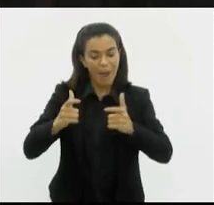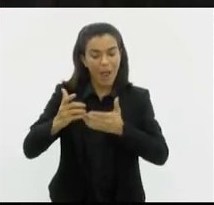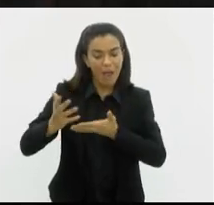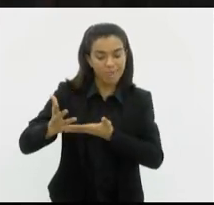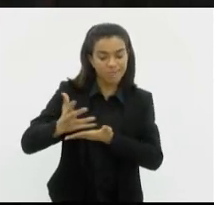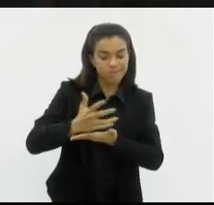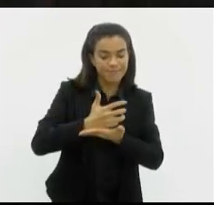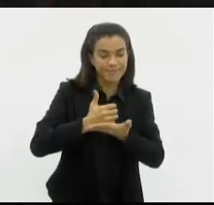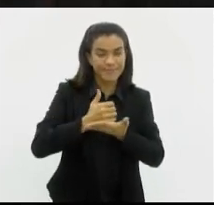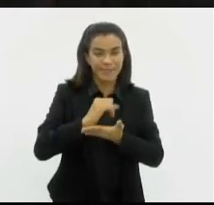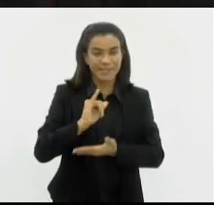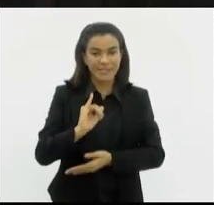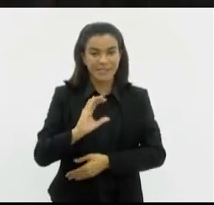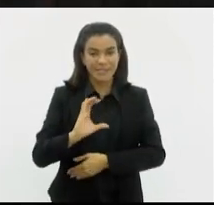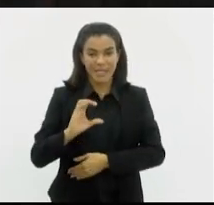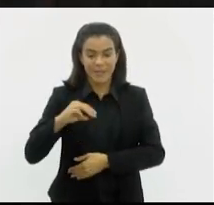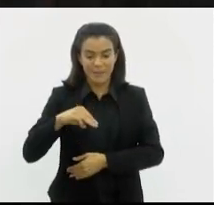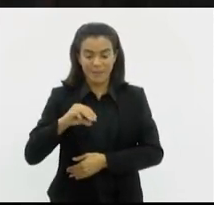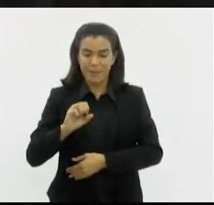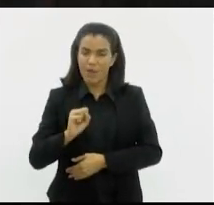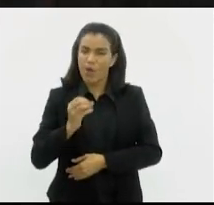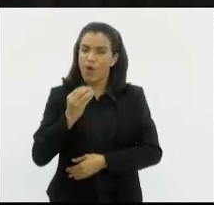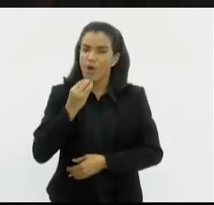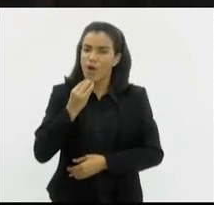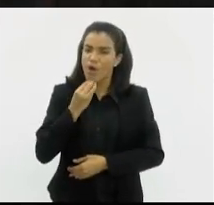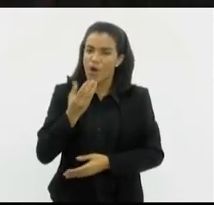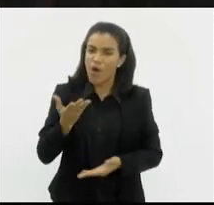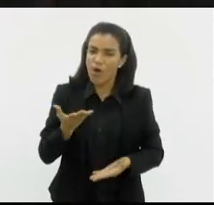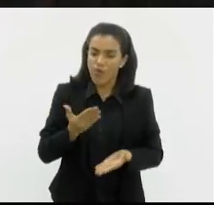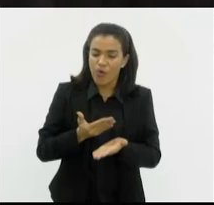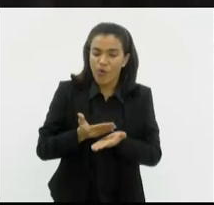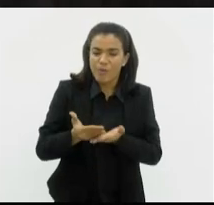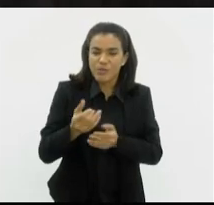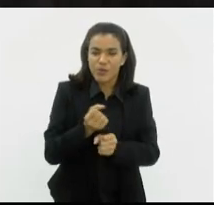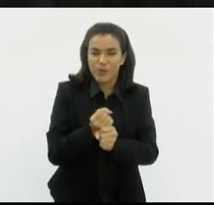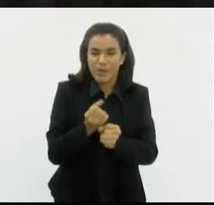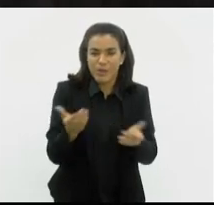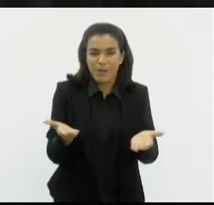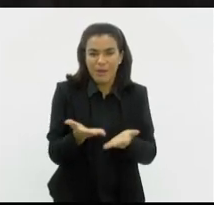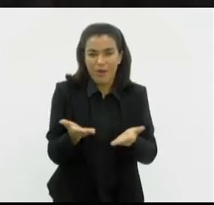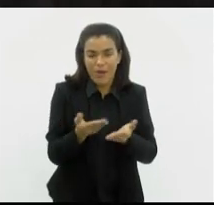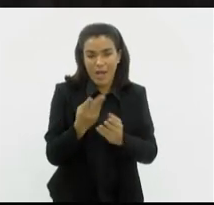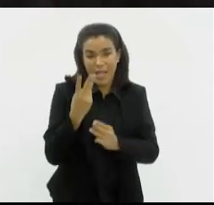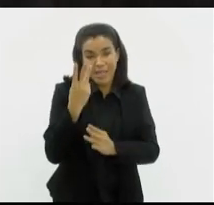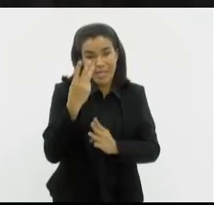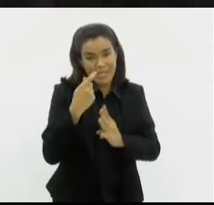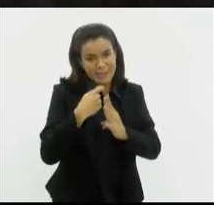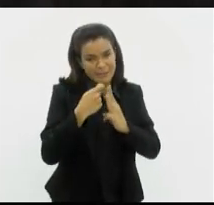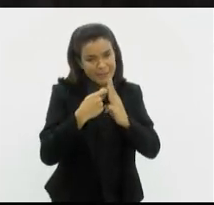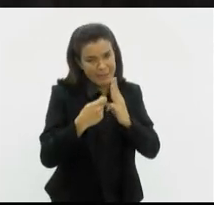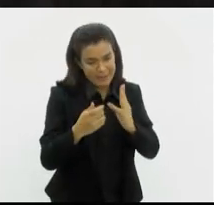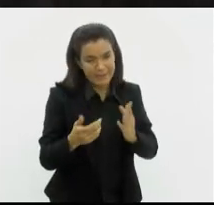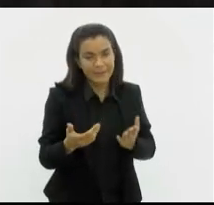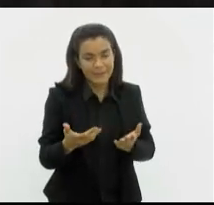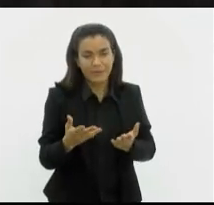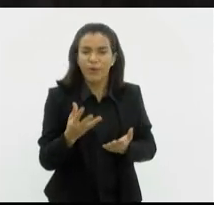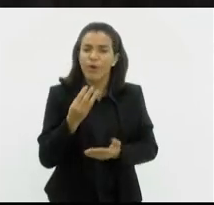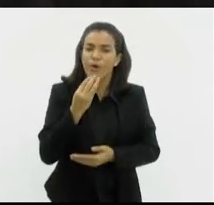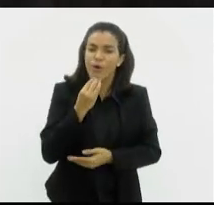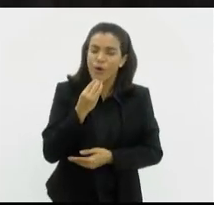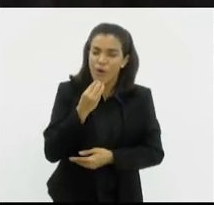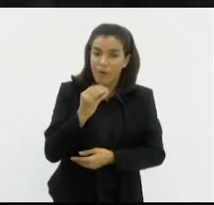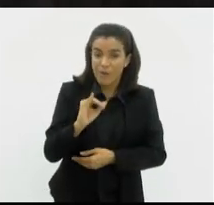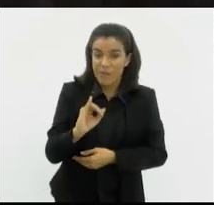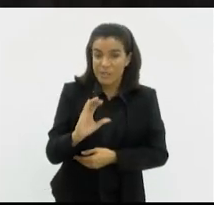Claro que ainda estamos no primeiro trimestre. É claro que o